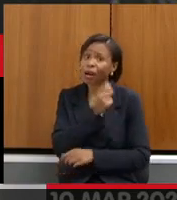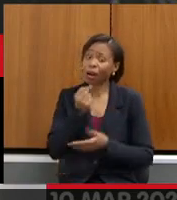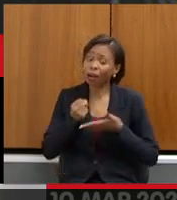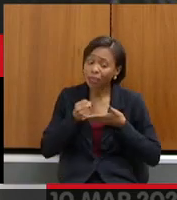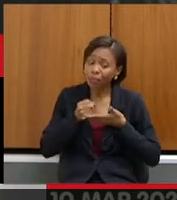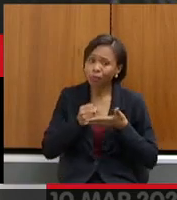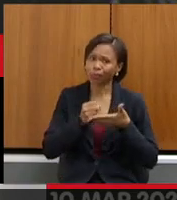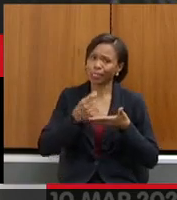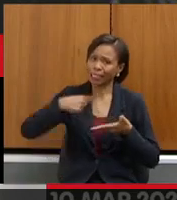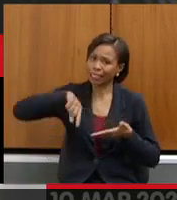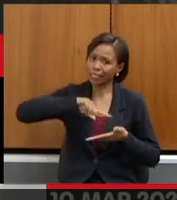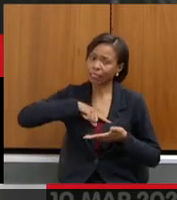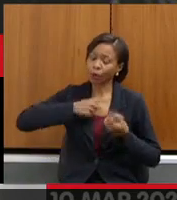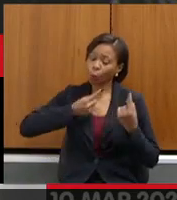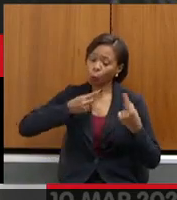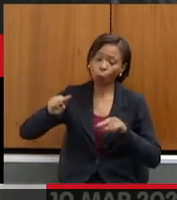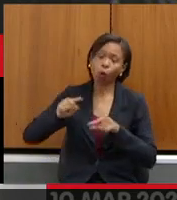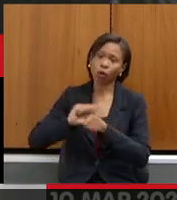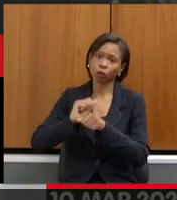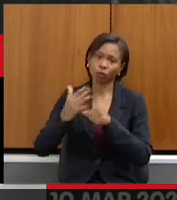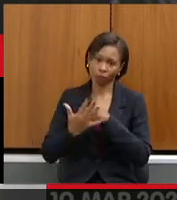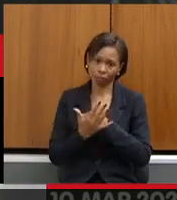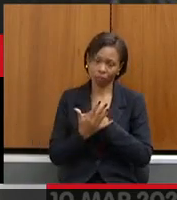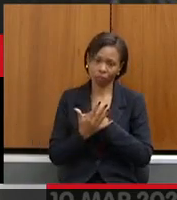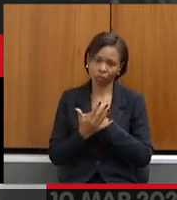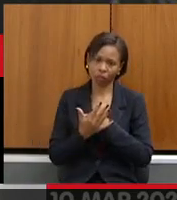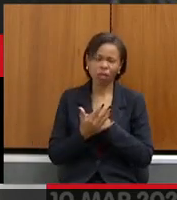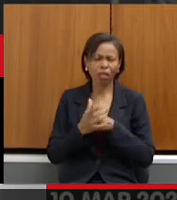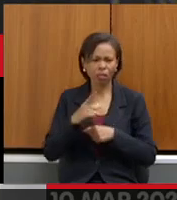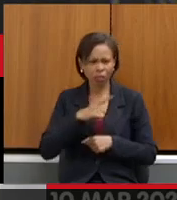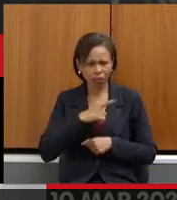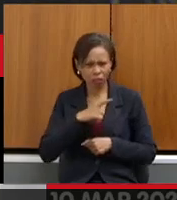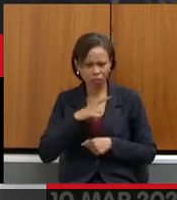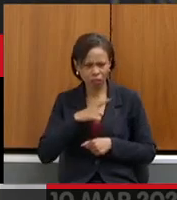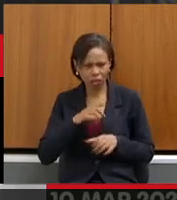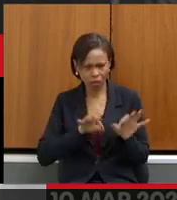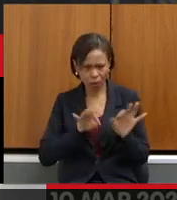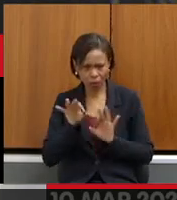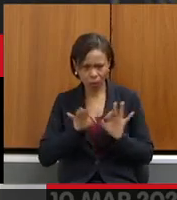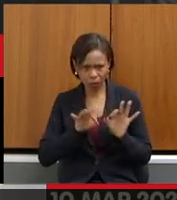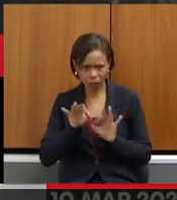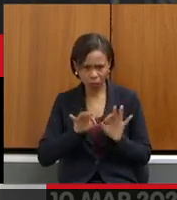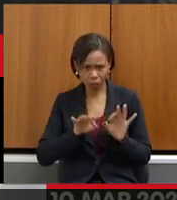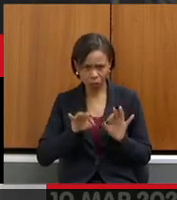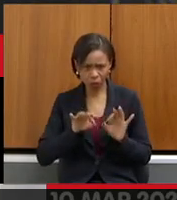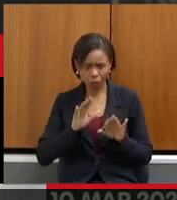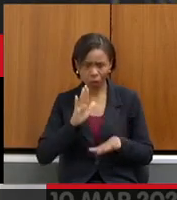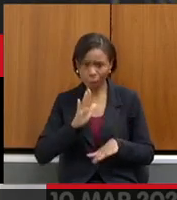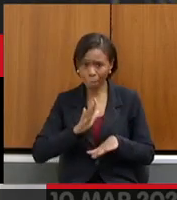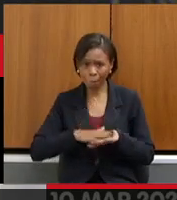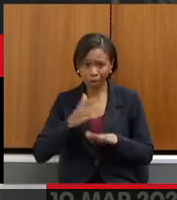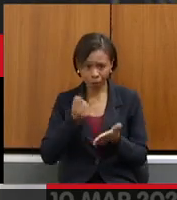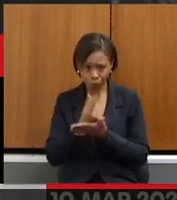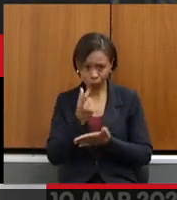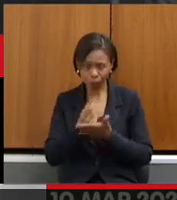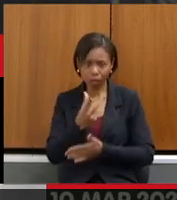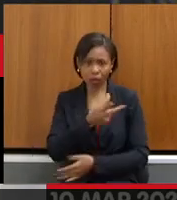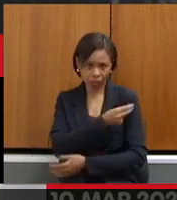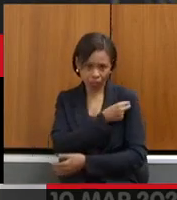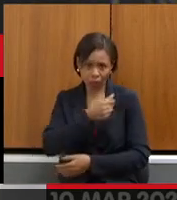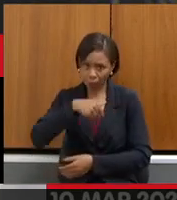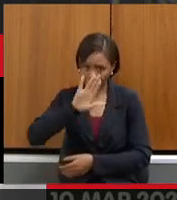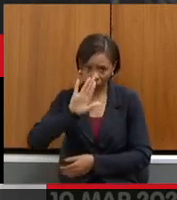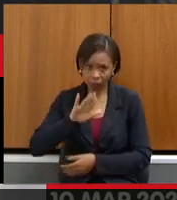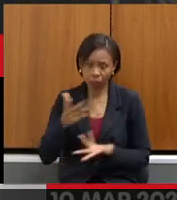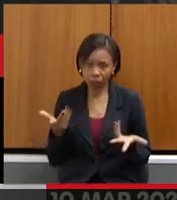enfrentar a cor vide tem algum plano para aumentar a compra das vacinas como fazer para